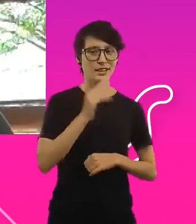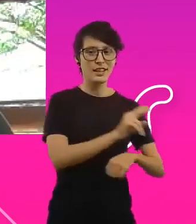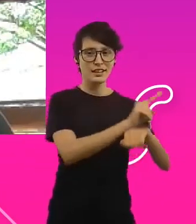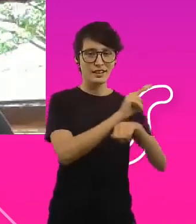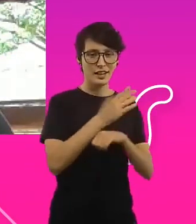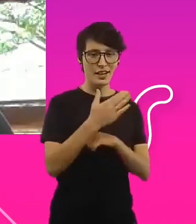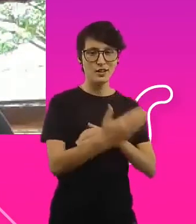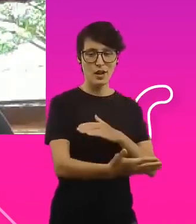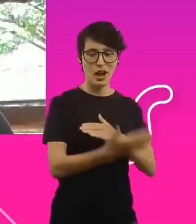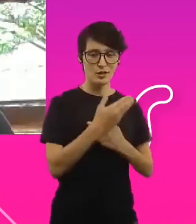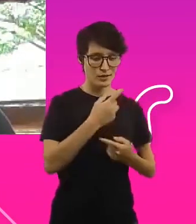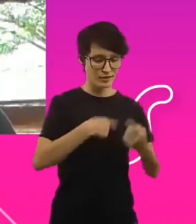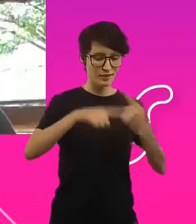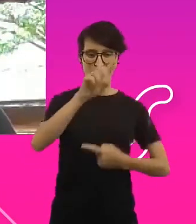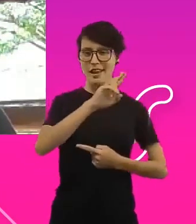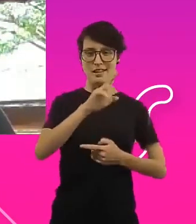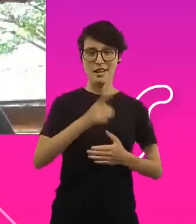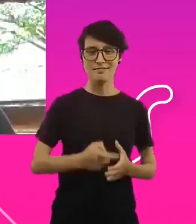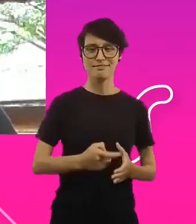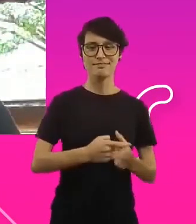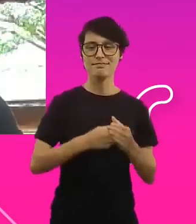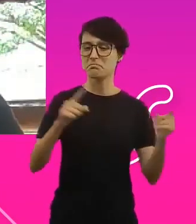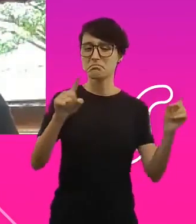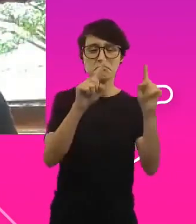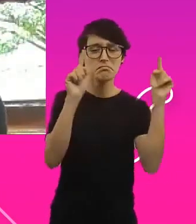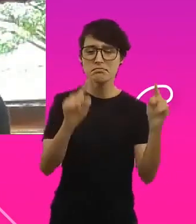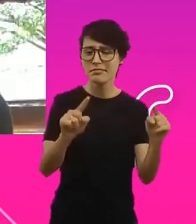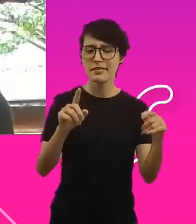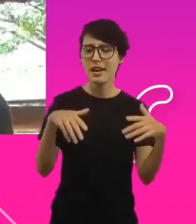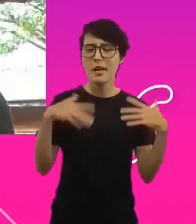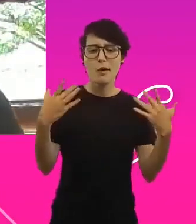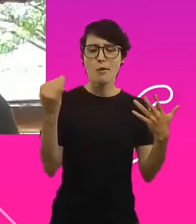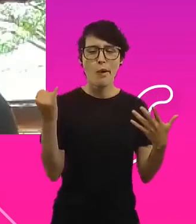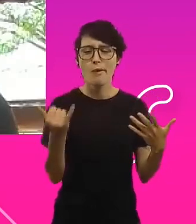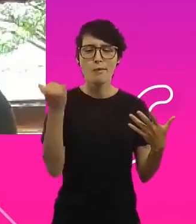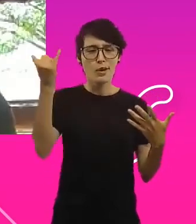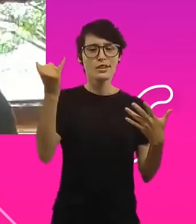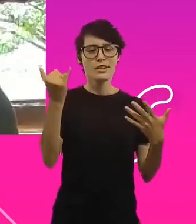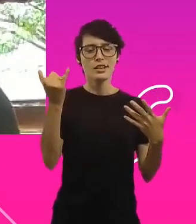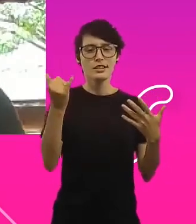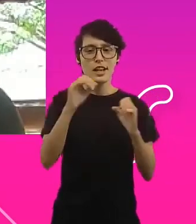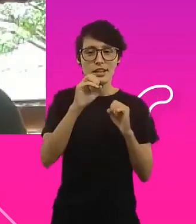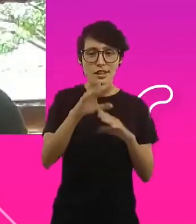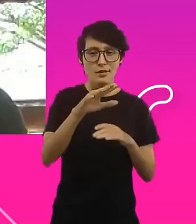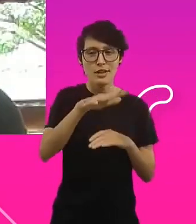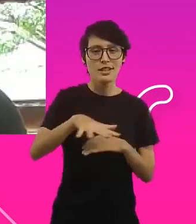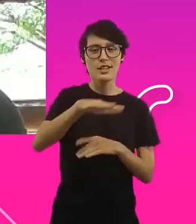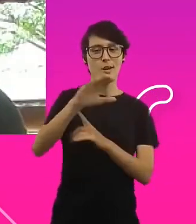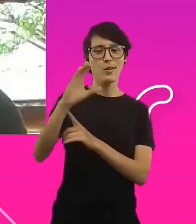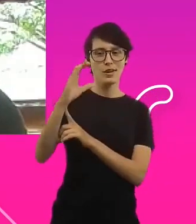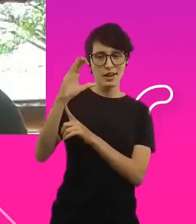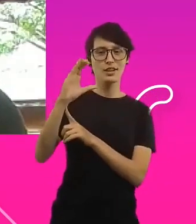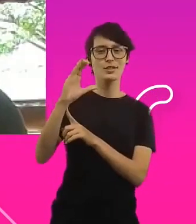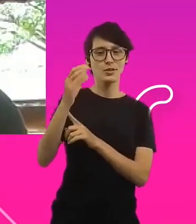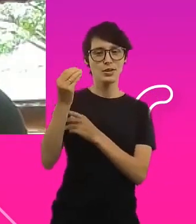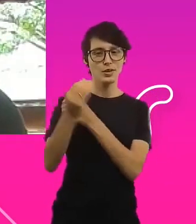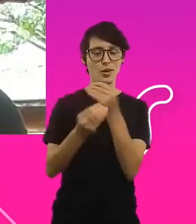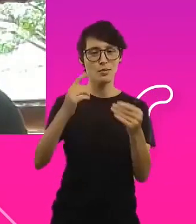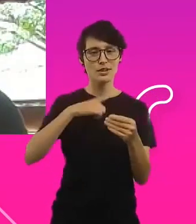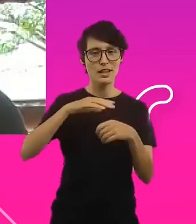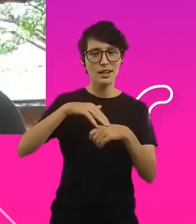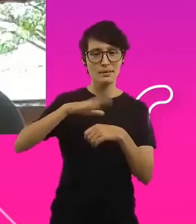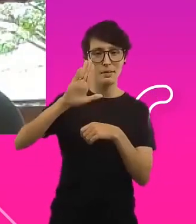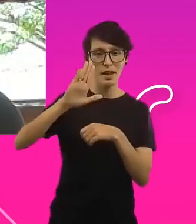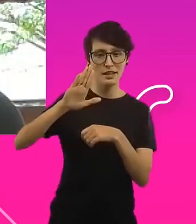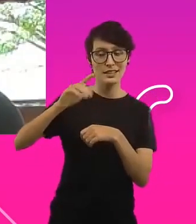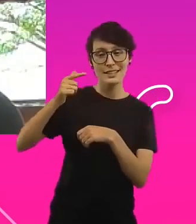de endividamento? Qual a importância da educação para o crédito? E aí, como a gente tem mais 7